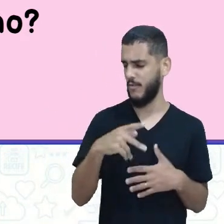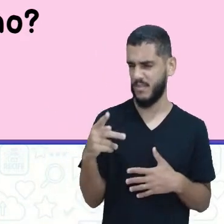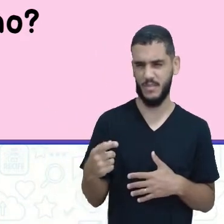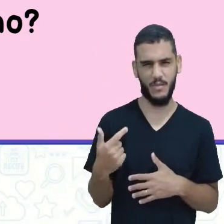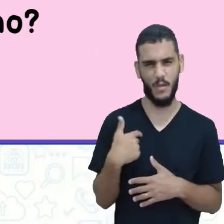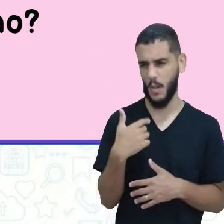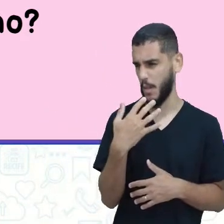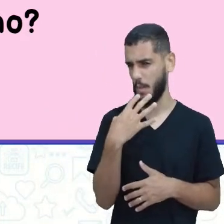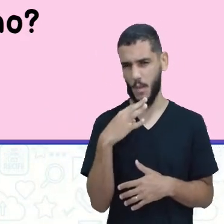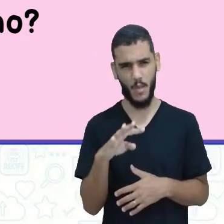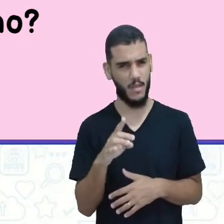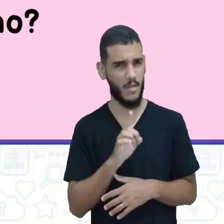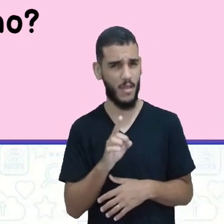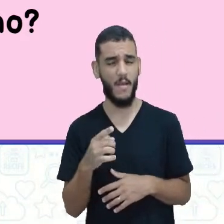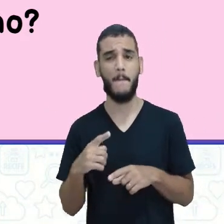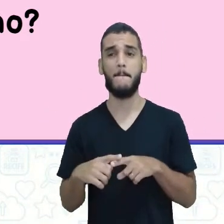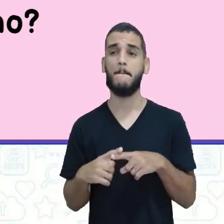não.